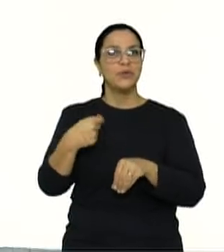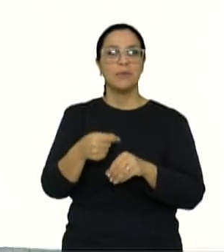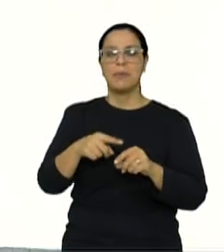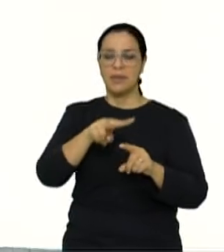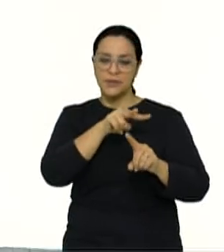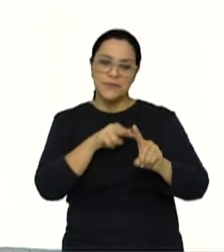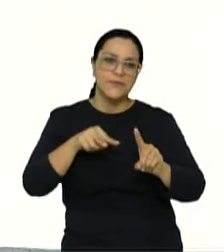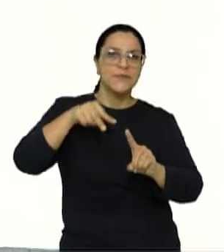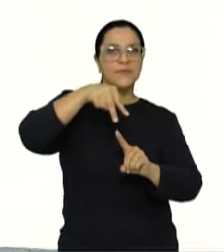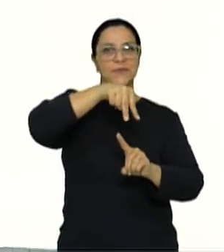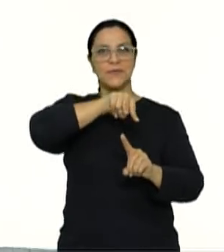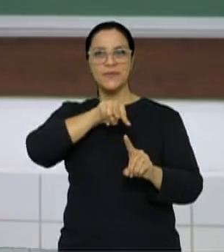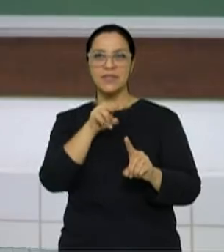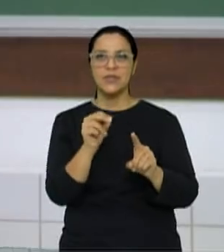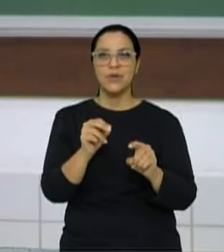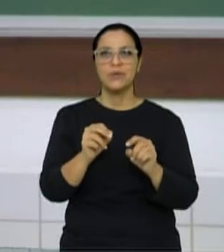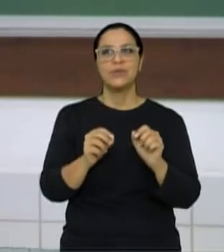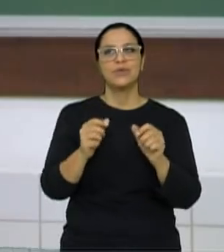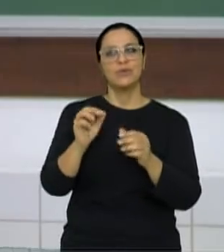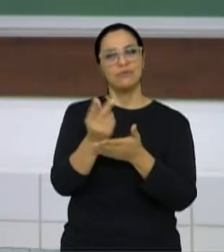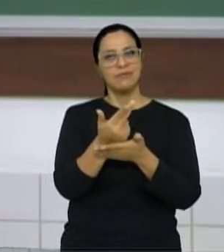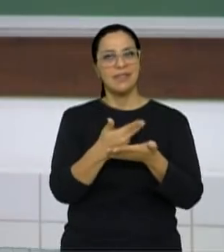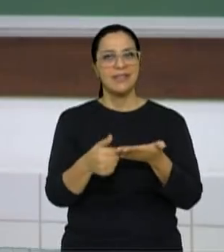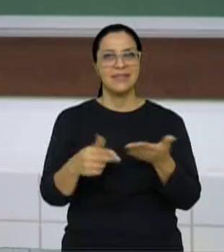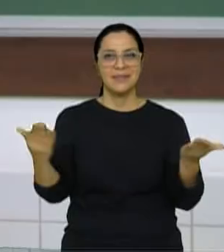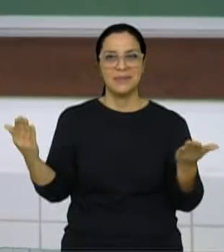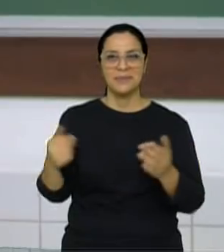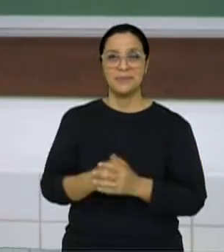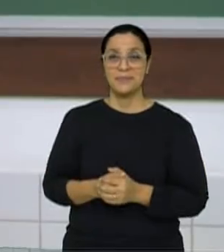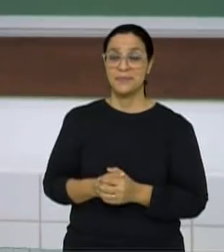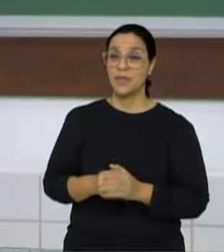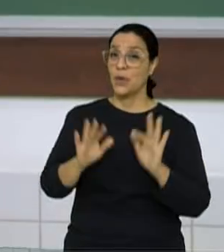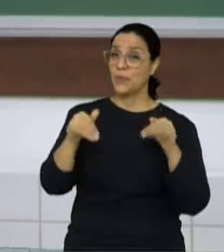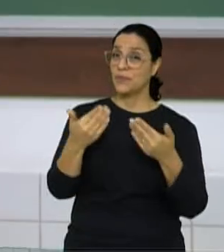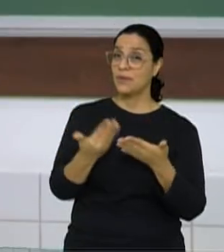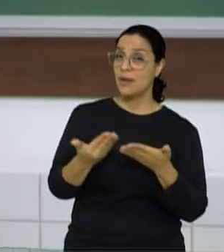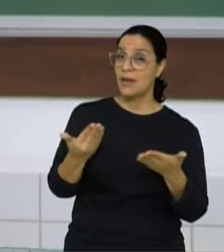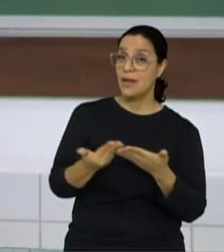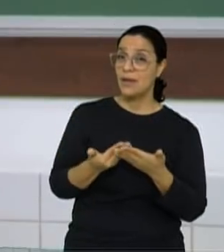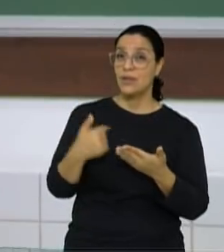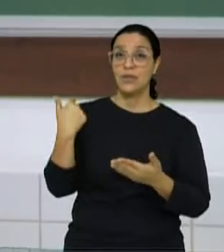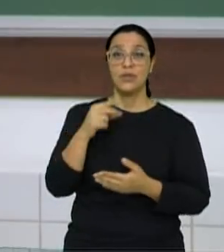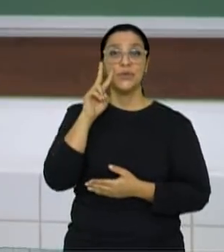essas vistas, né, de uma figura geométrica, beleza? Vou ficando por aqui